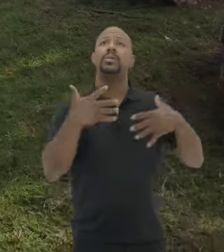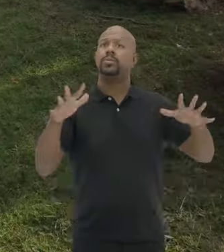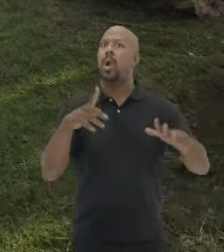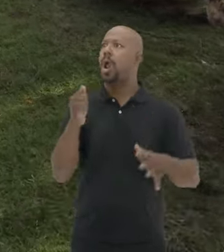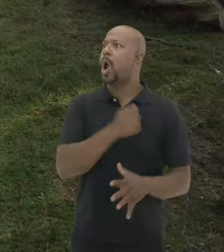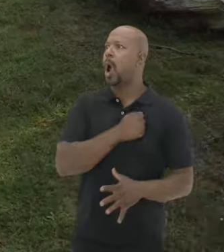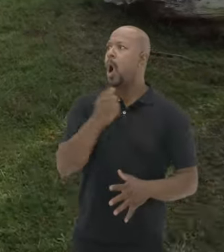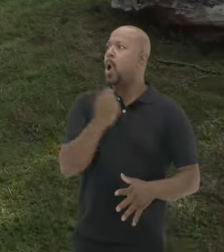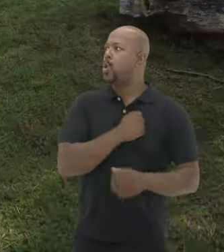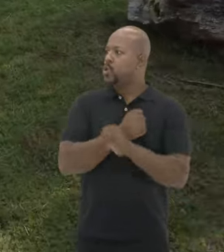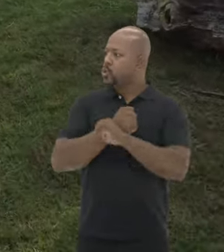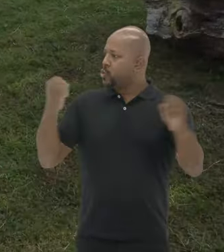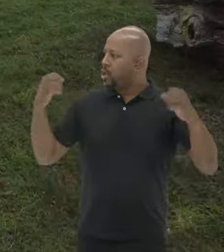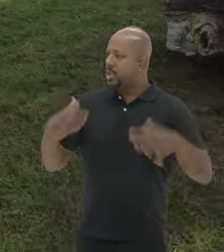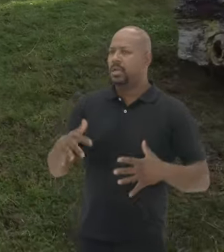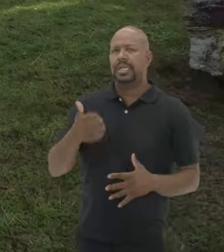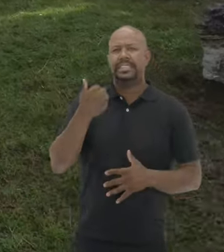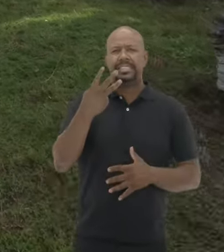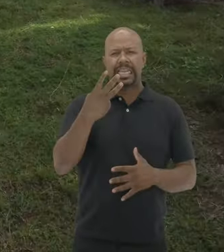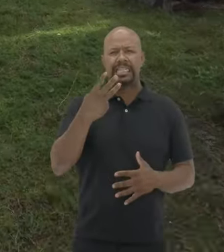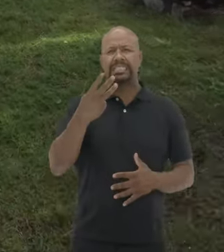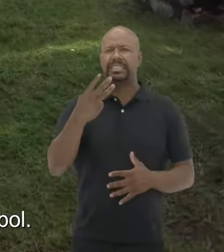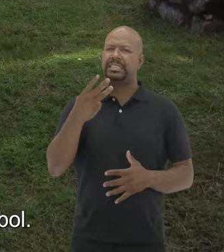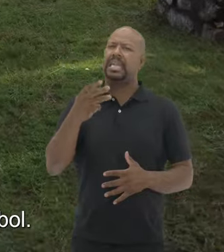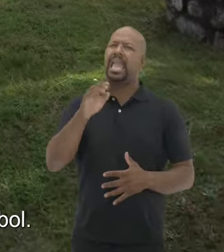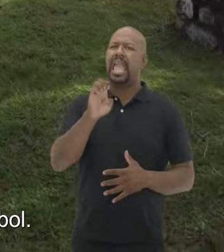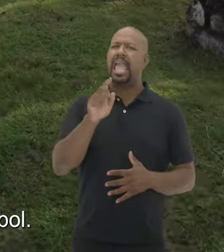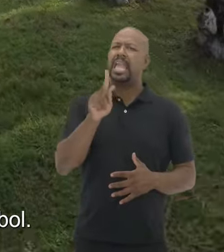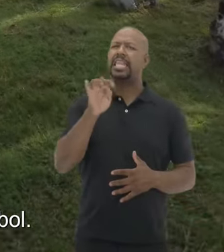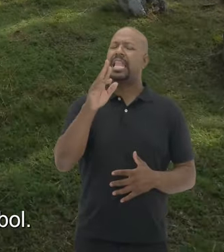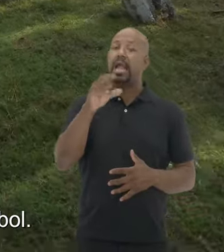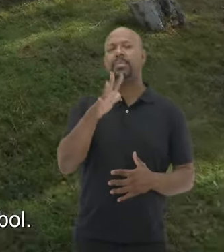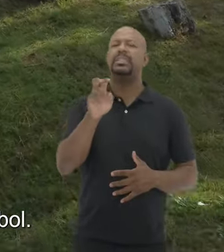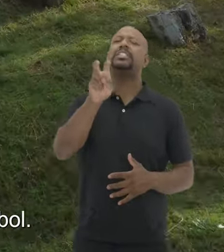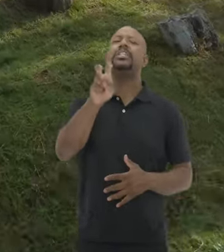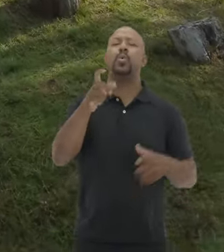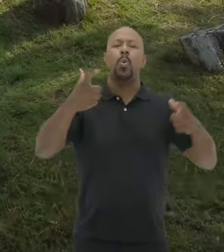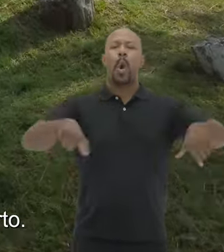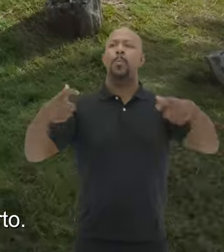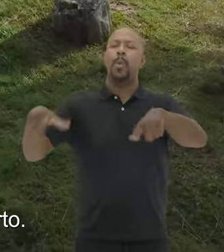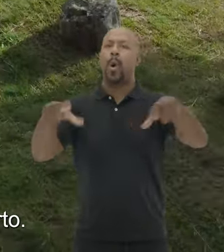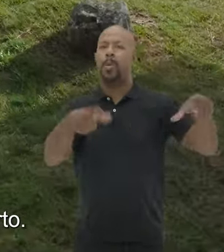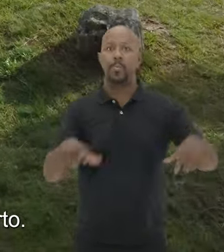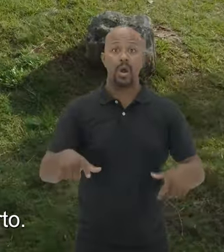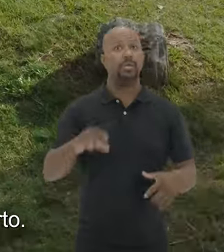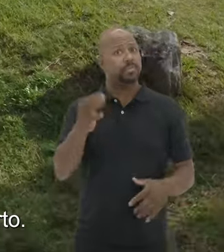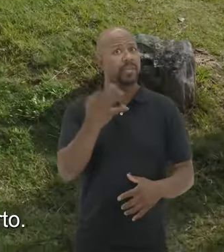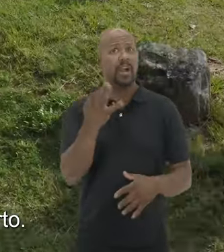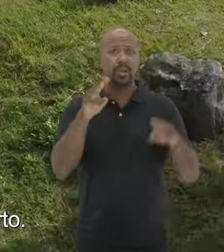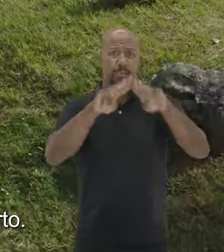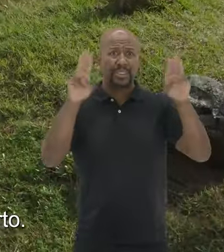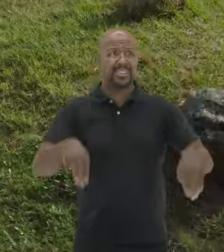olha a dimensão do espaço né são 3,5 hectares que equivale a cinco campos de futebol ou seja um grande